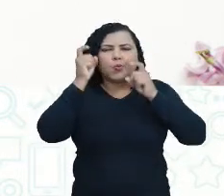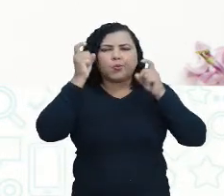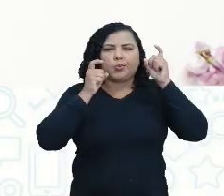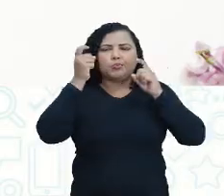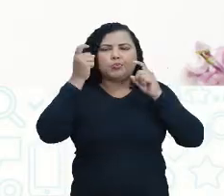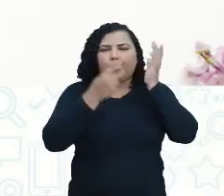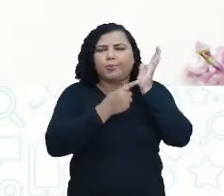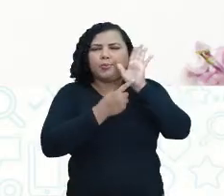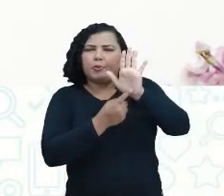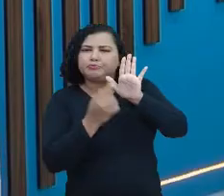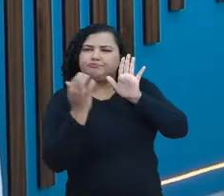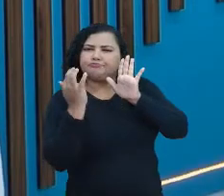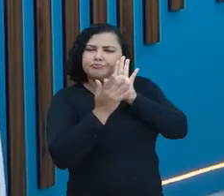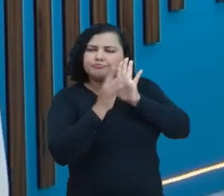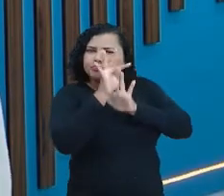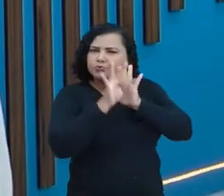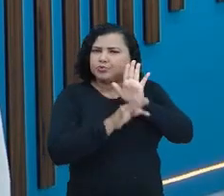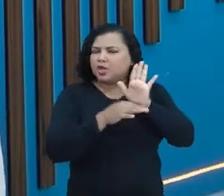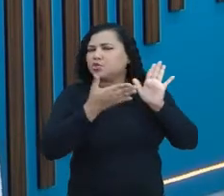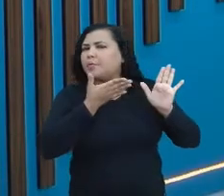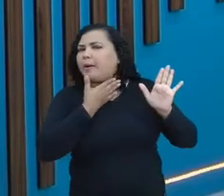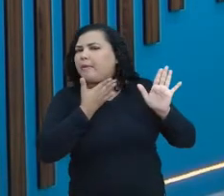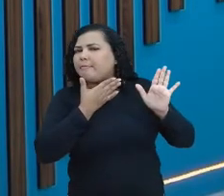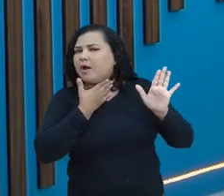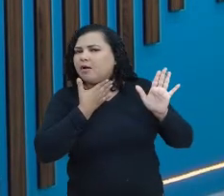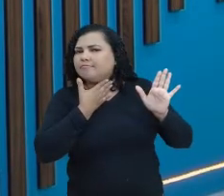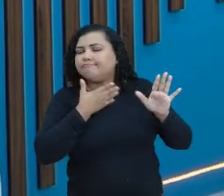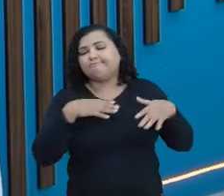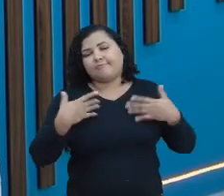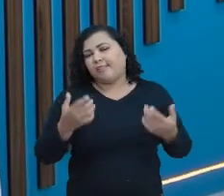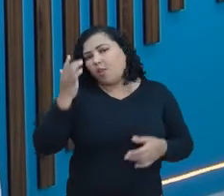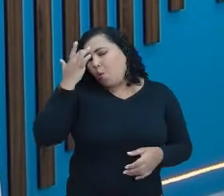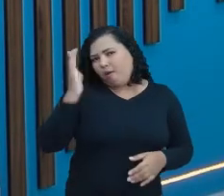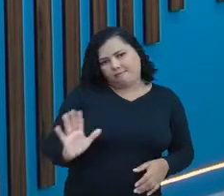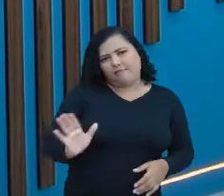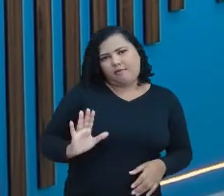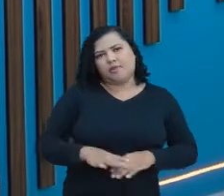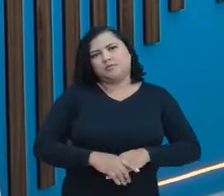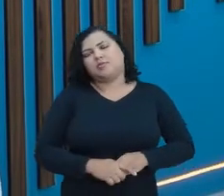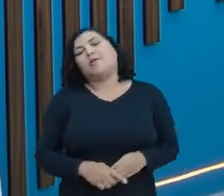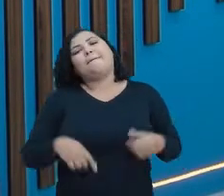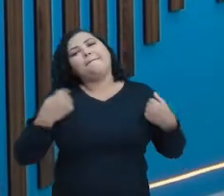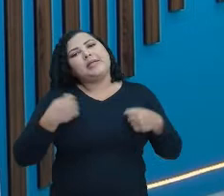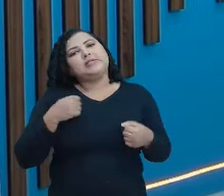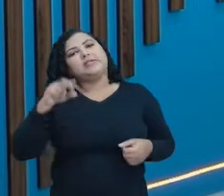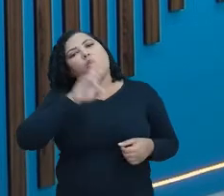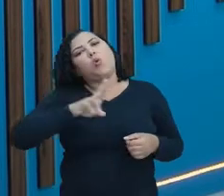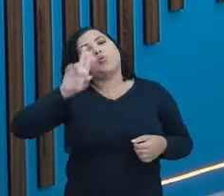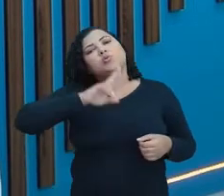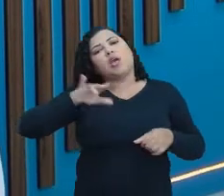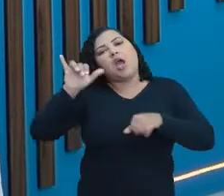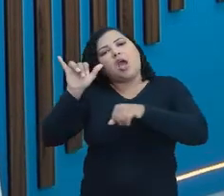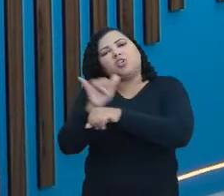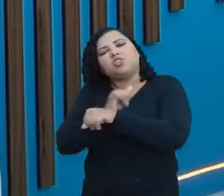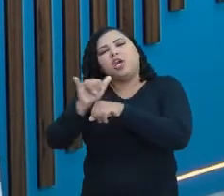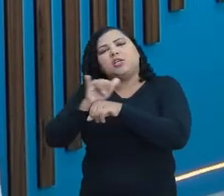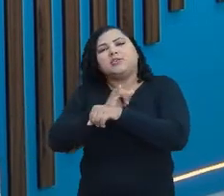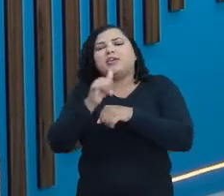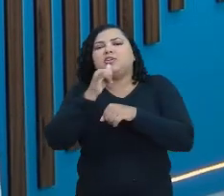faciais, tom de voz, só pelo texto? Não, né? E aí a gente precisa fazer uso de diversas ferramentas,